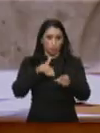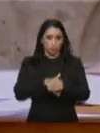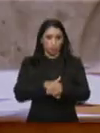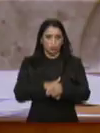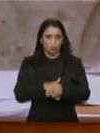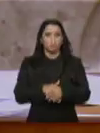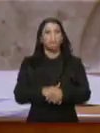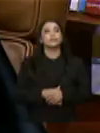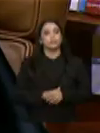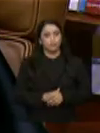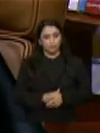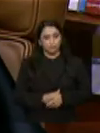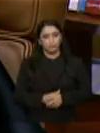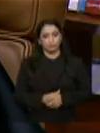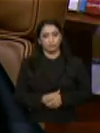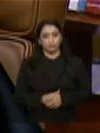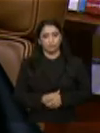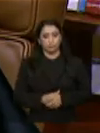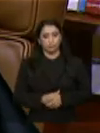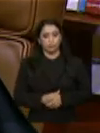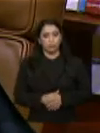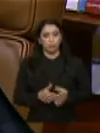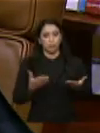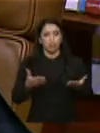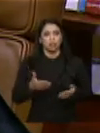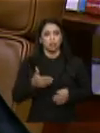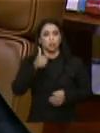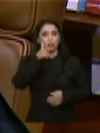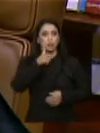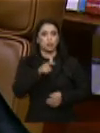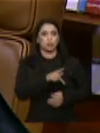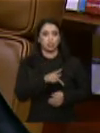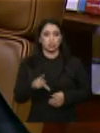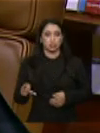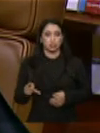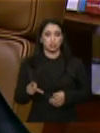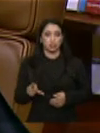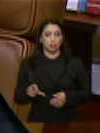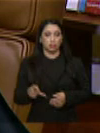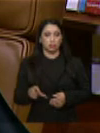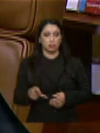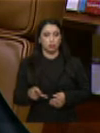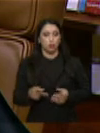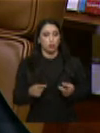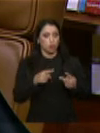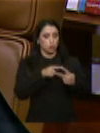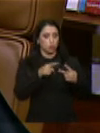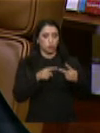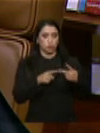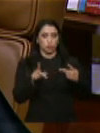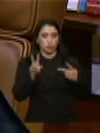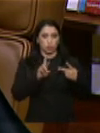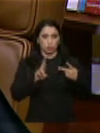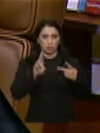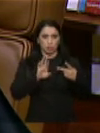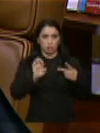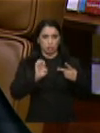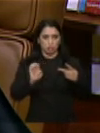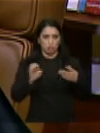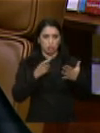Pois não. Senhora presidente, eminentes colegas, ambos os recursos extraordinários